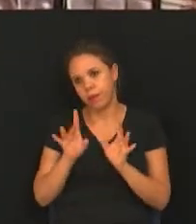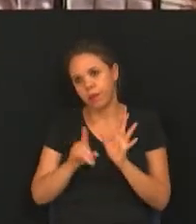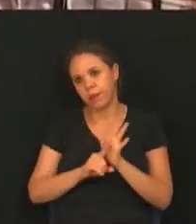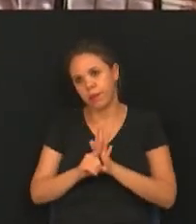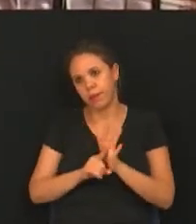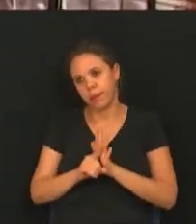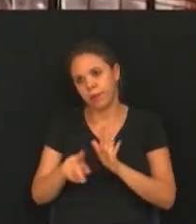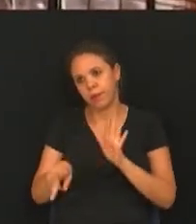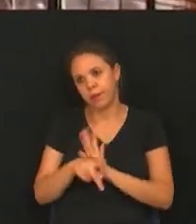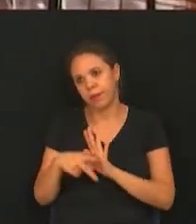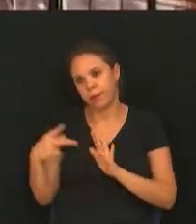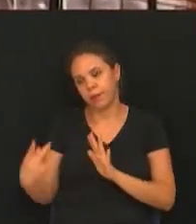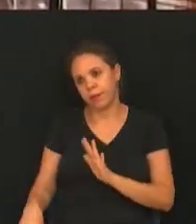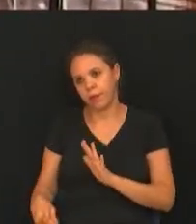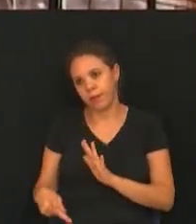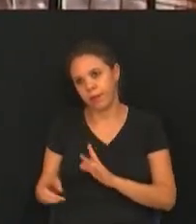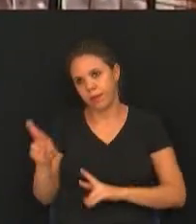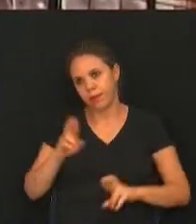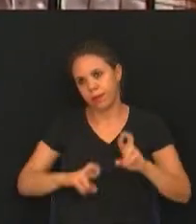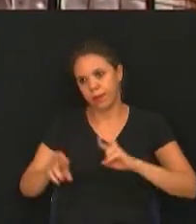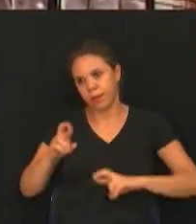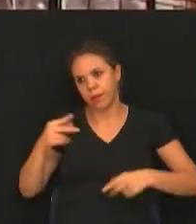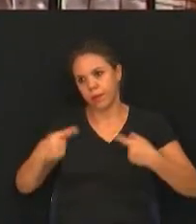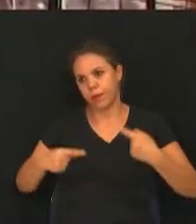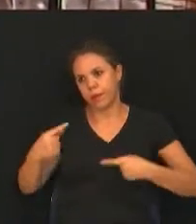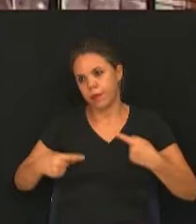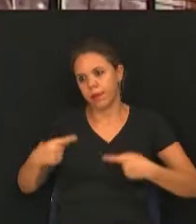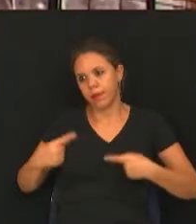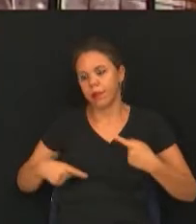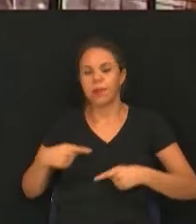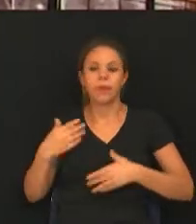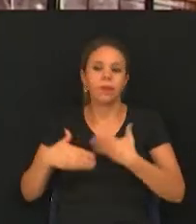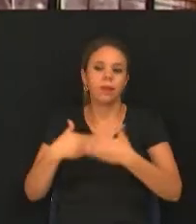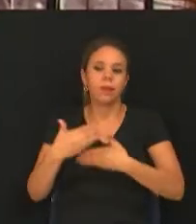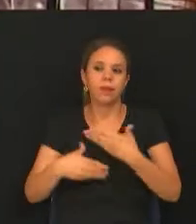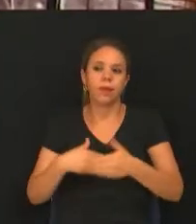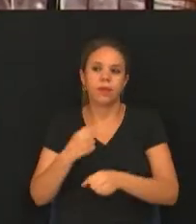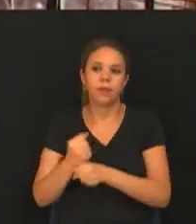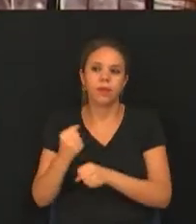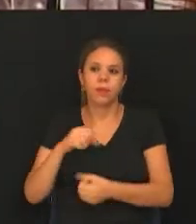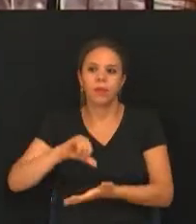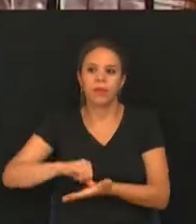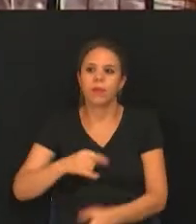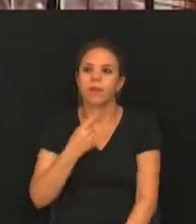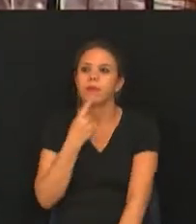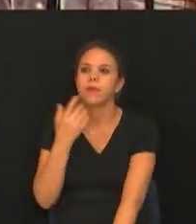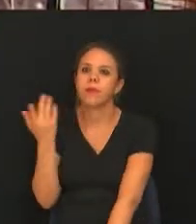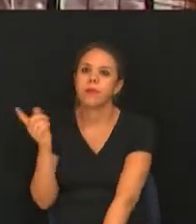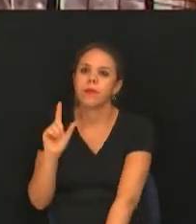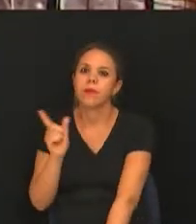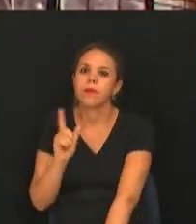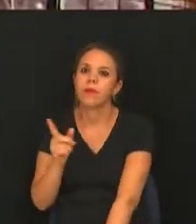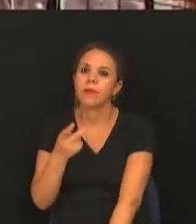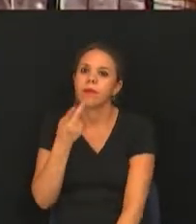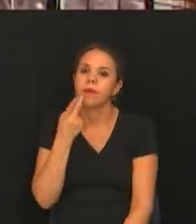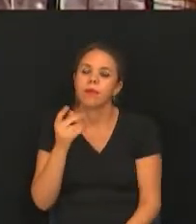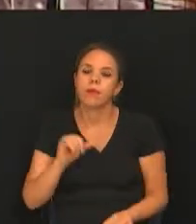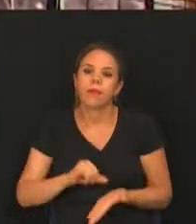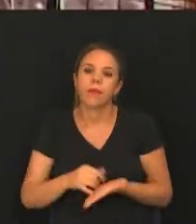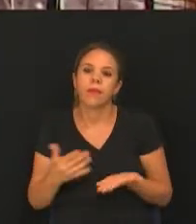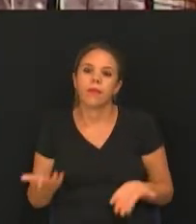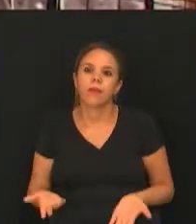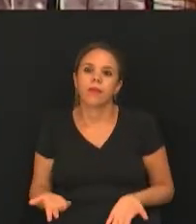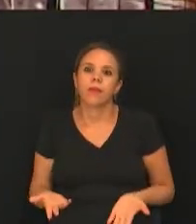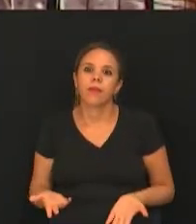é voltada para analisar e discutir esse processo de revitalização do centro. E é claro que quando a gente fala em centro, aqui a